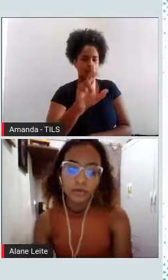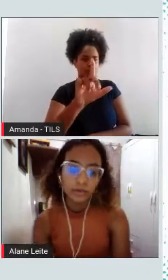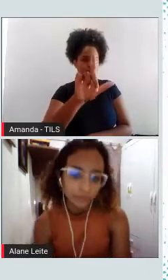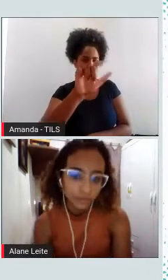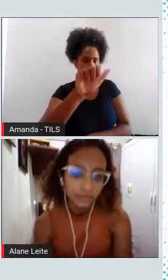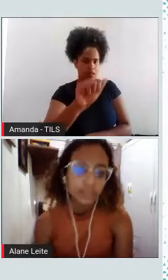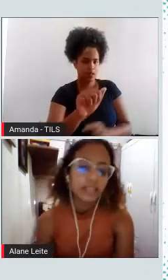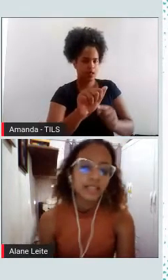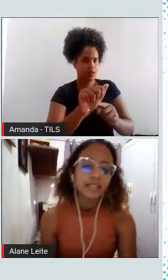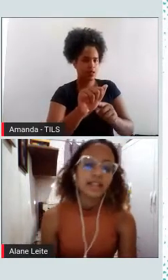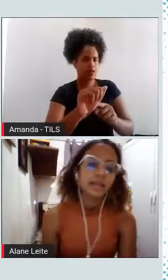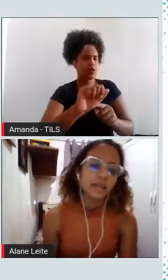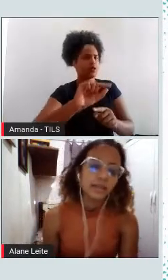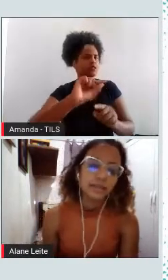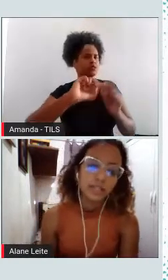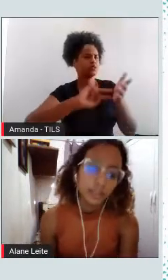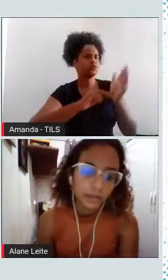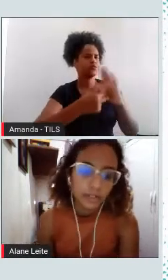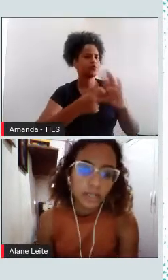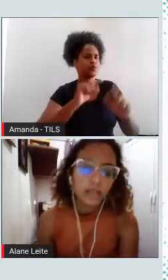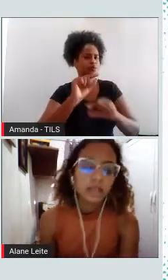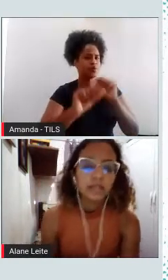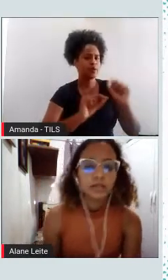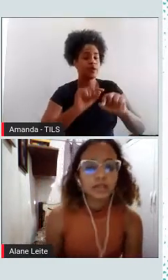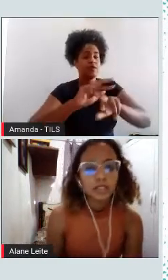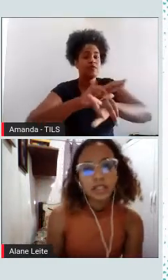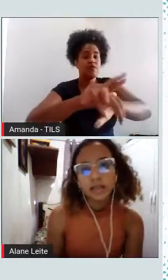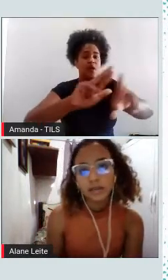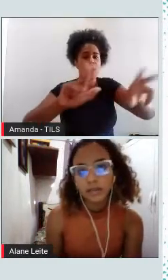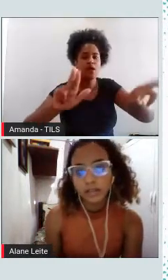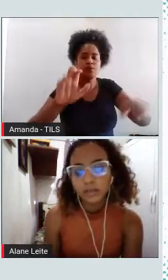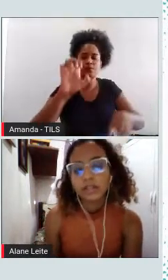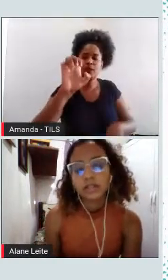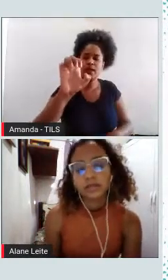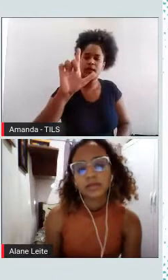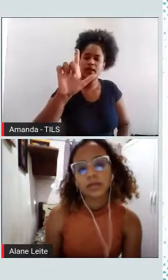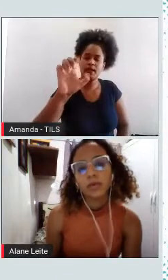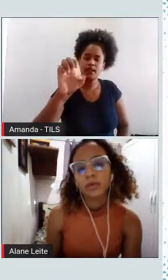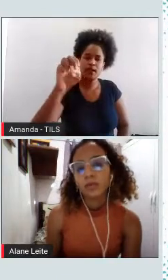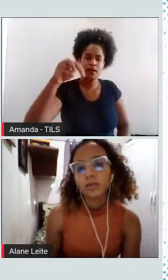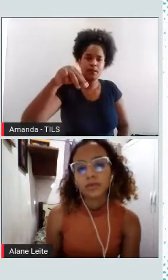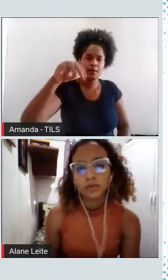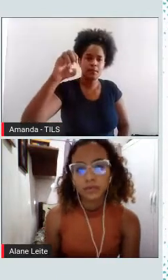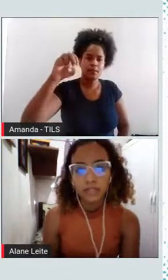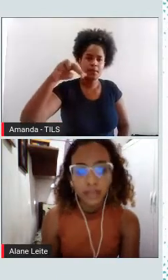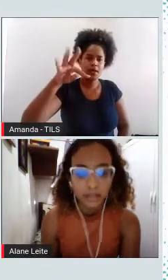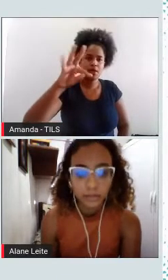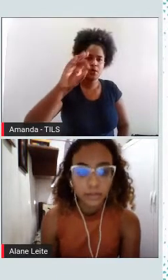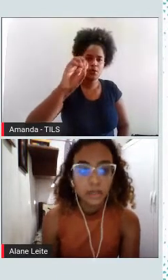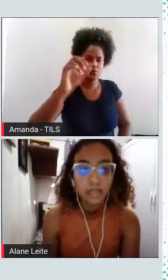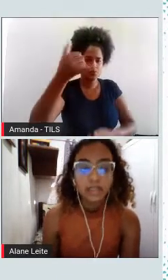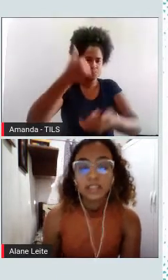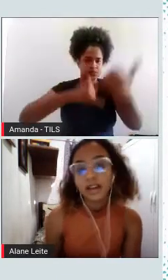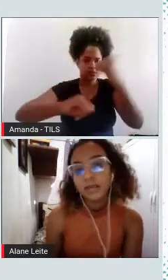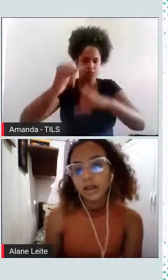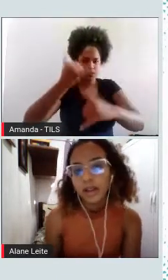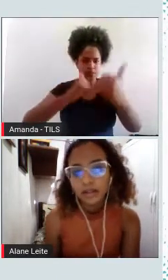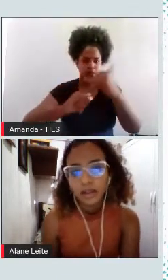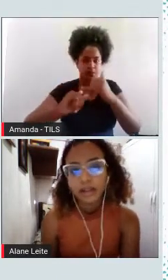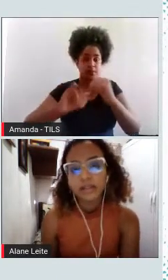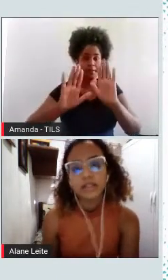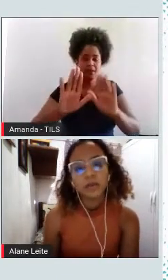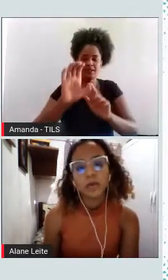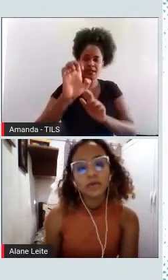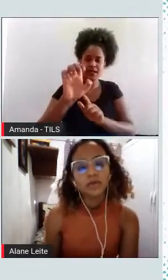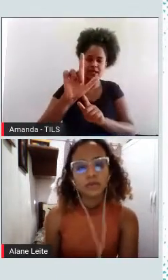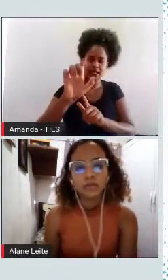um conjunto de elementos químicos. Eu disse a vocês que elementos químicos eles são um conjunto de átomos. Já a molécula